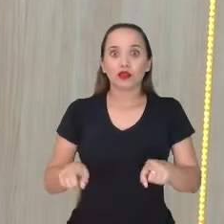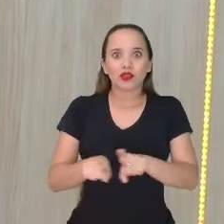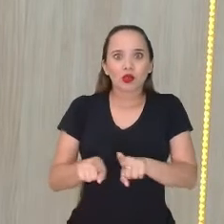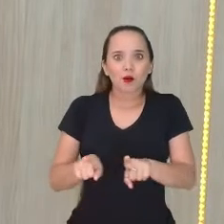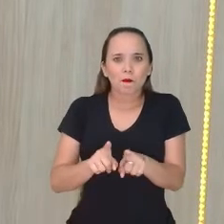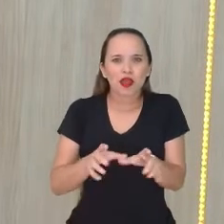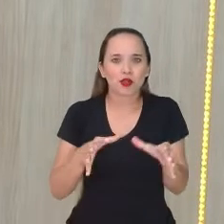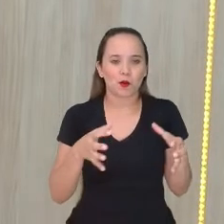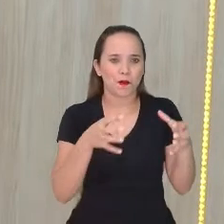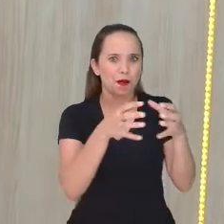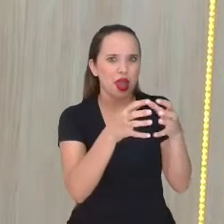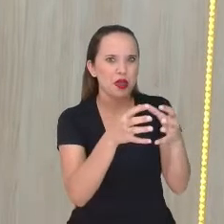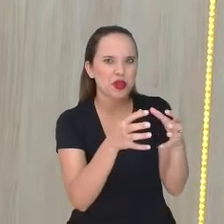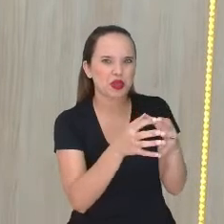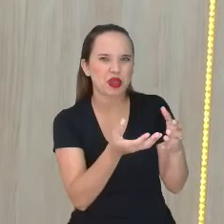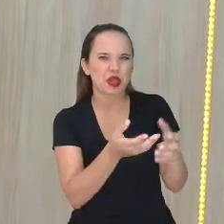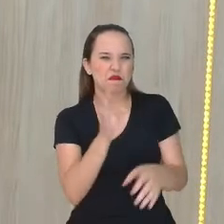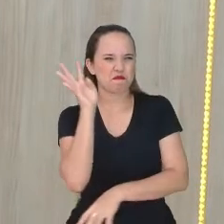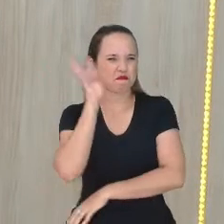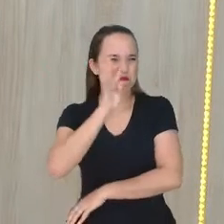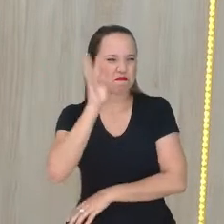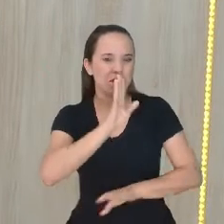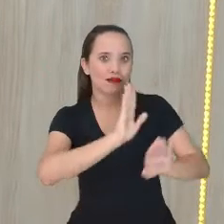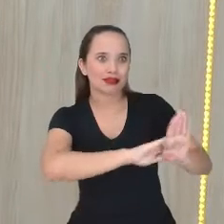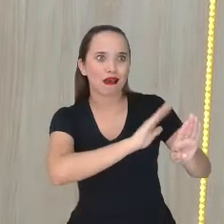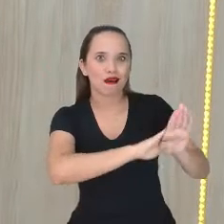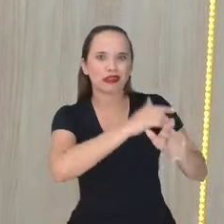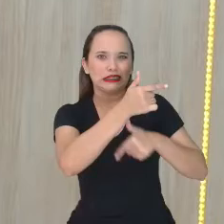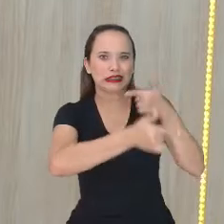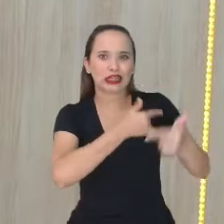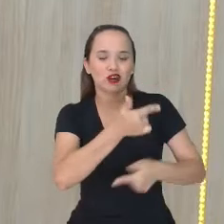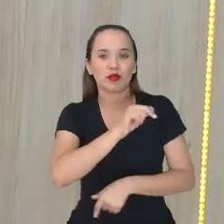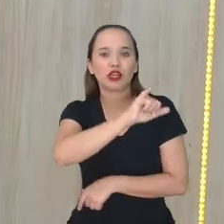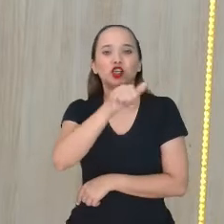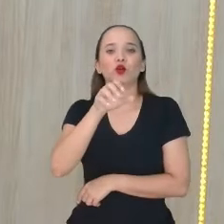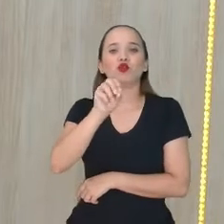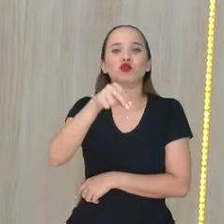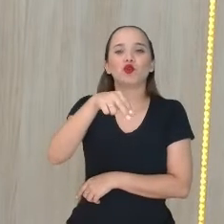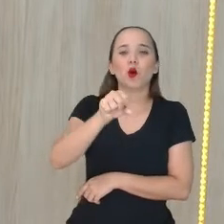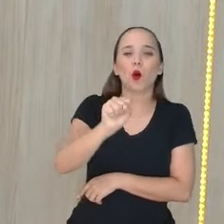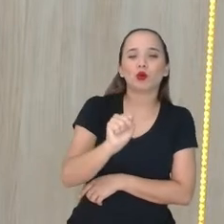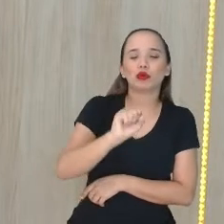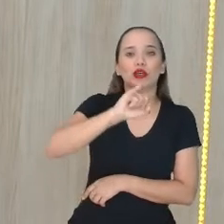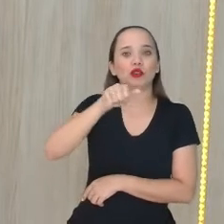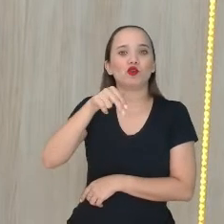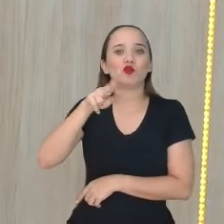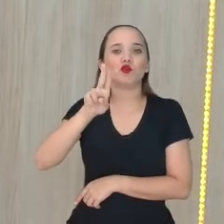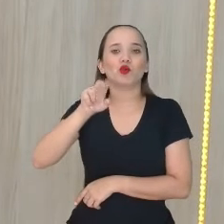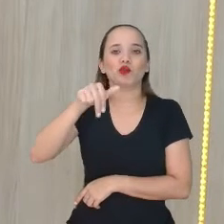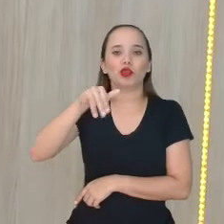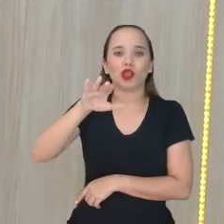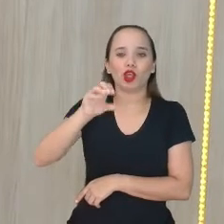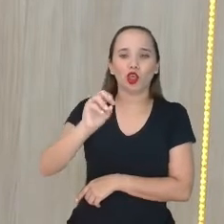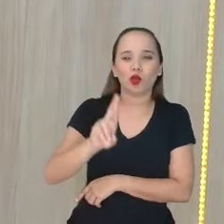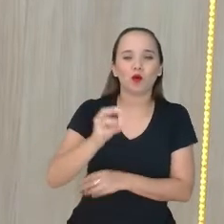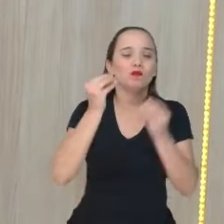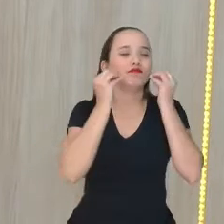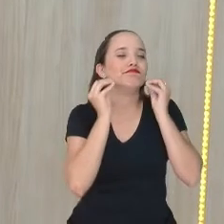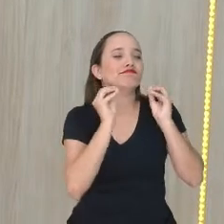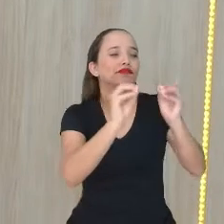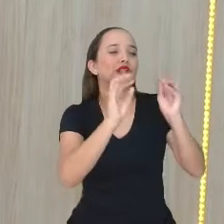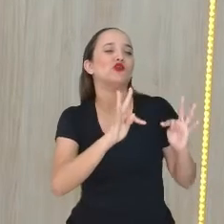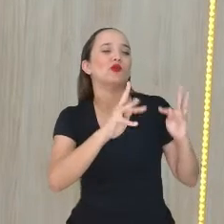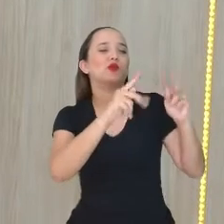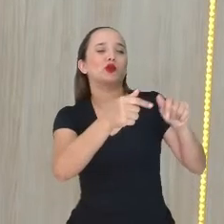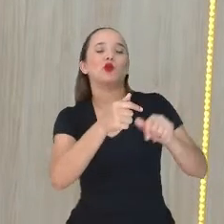galera massa aqui na produção. Jonas, Juninho, um beijo para vocês são maravilhosos,